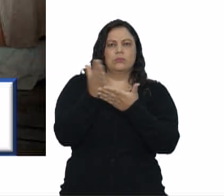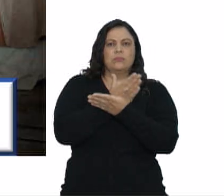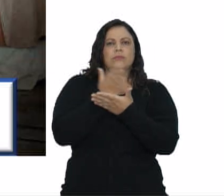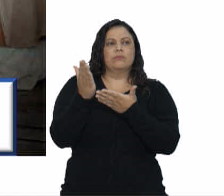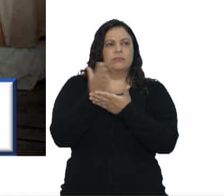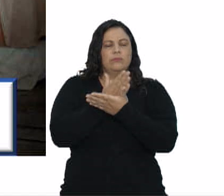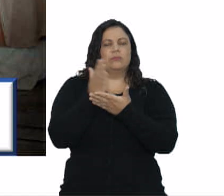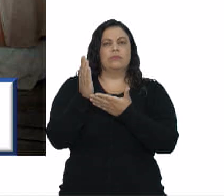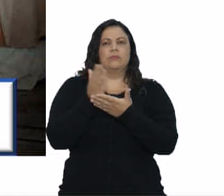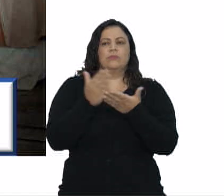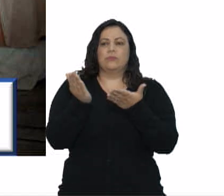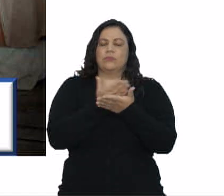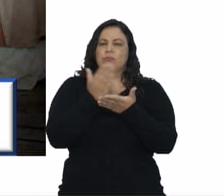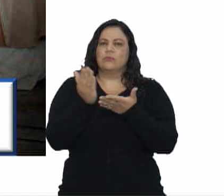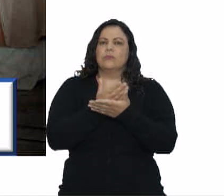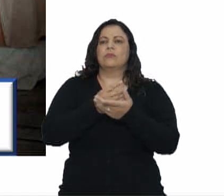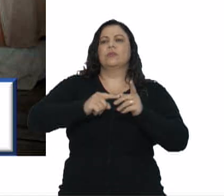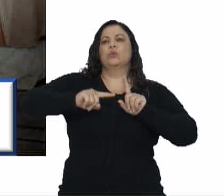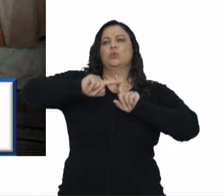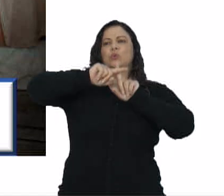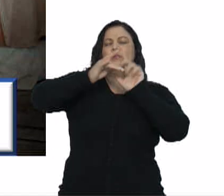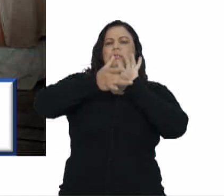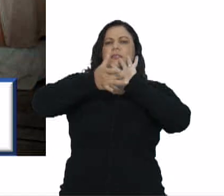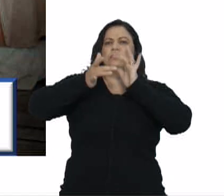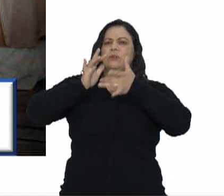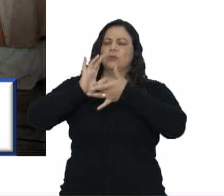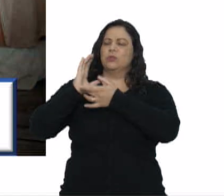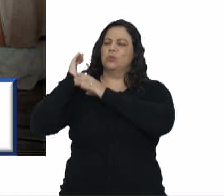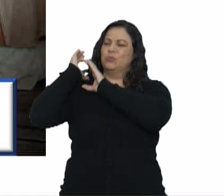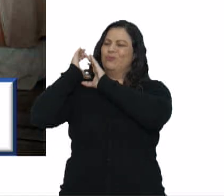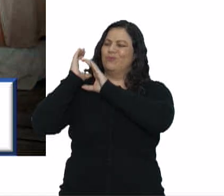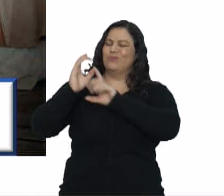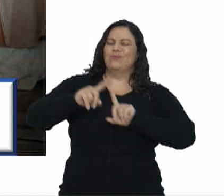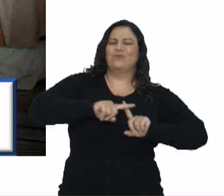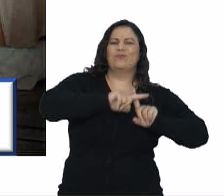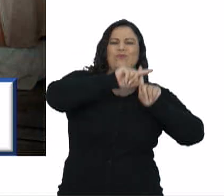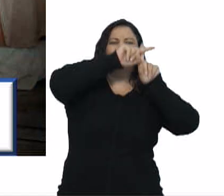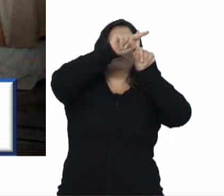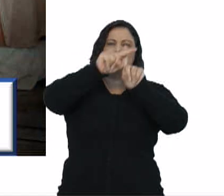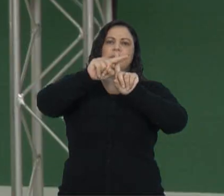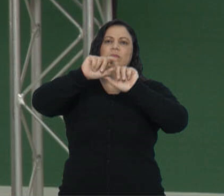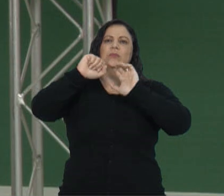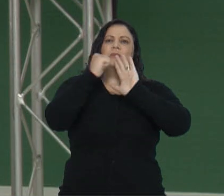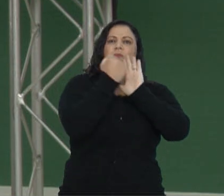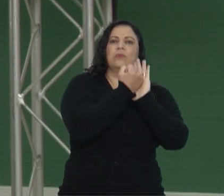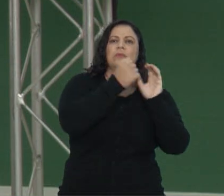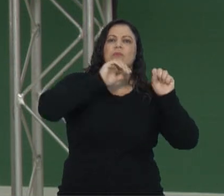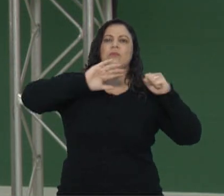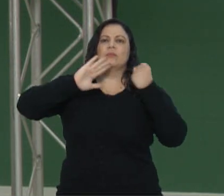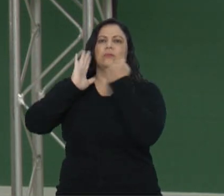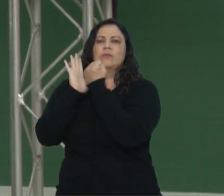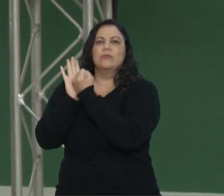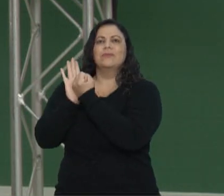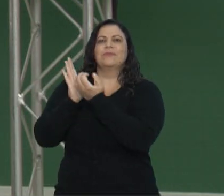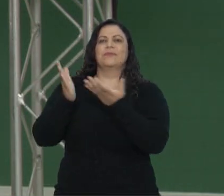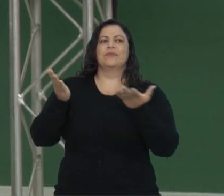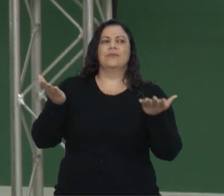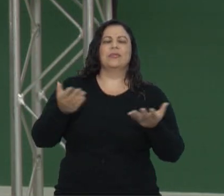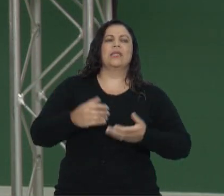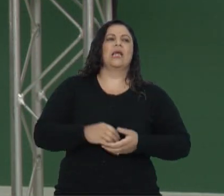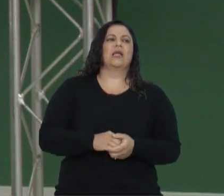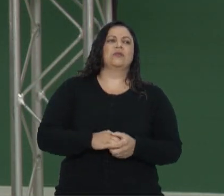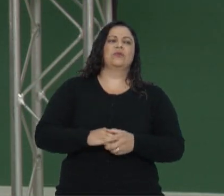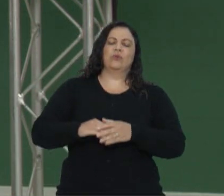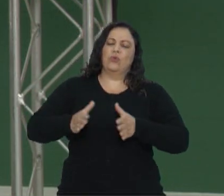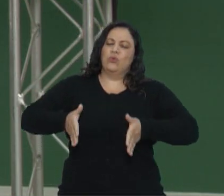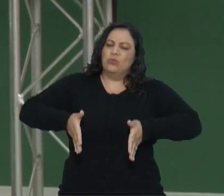outra passagem aqui, a crucificação de Jesus, tá? No santuário, e ele termina fazendo todo um caminho